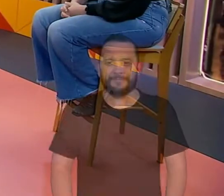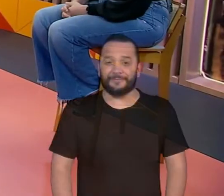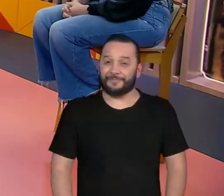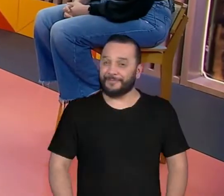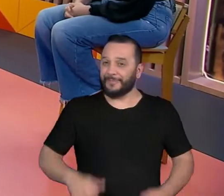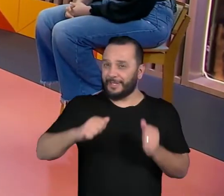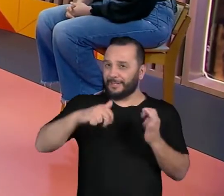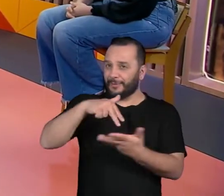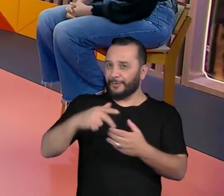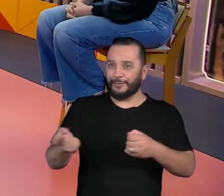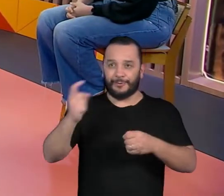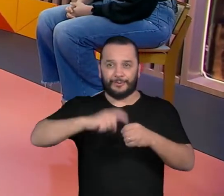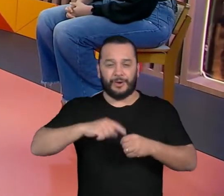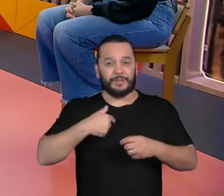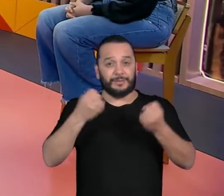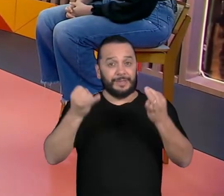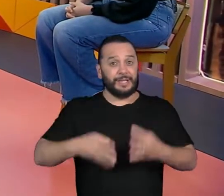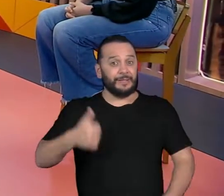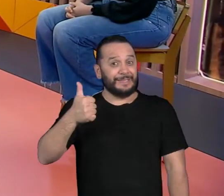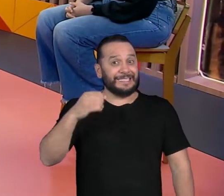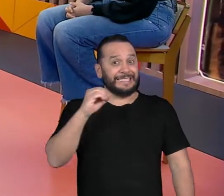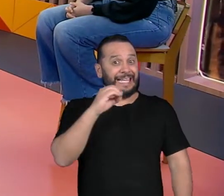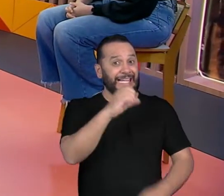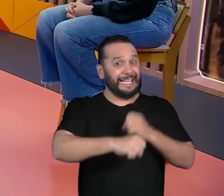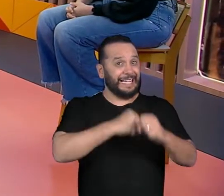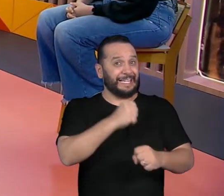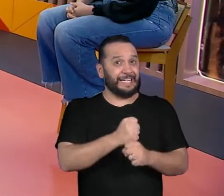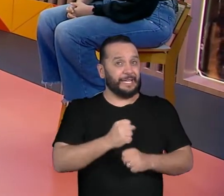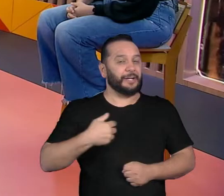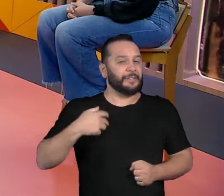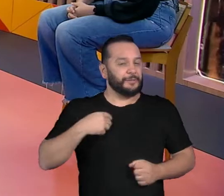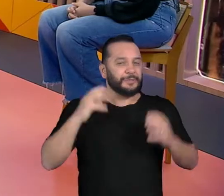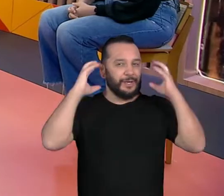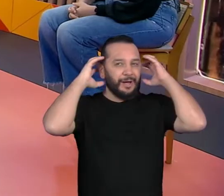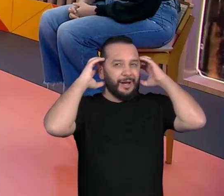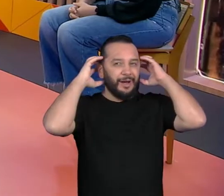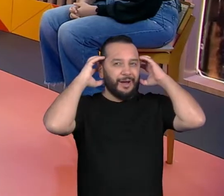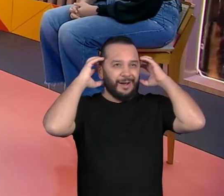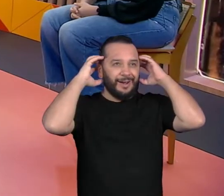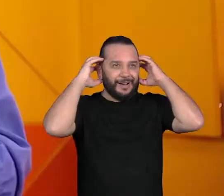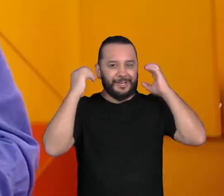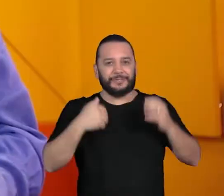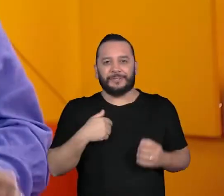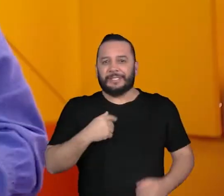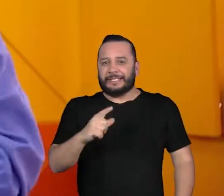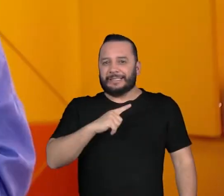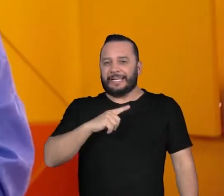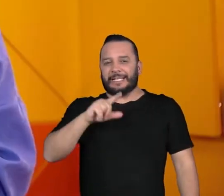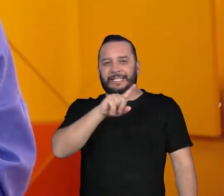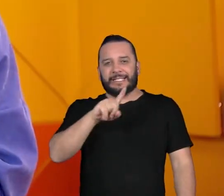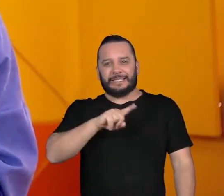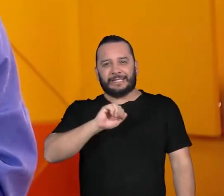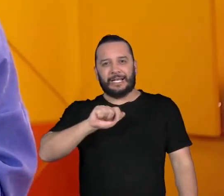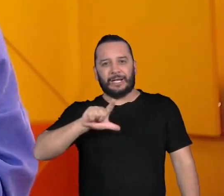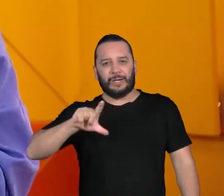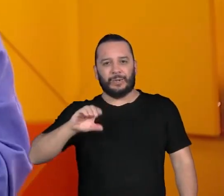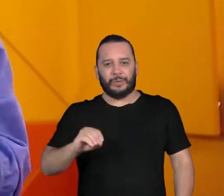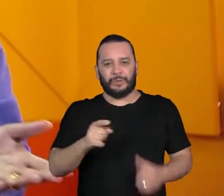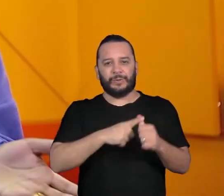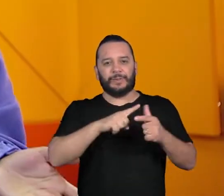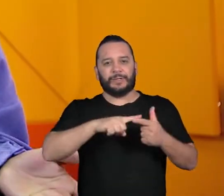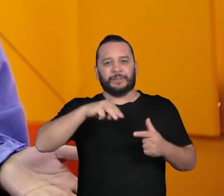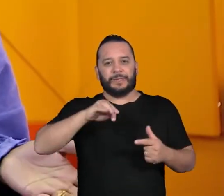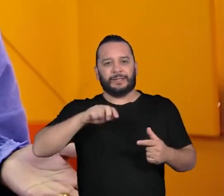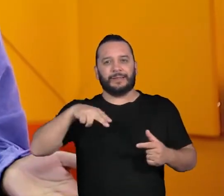Estação Livre de volta, falando dos 100 anos do rádio e recebendo aqui o Zalo Komuti e a Milena Teixeira. As rádios comunitárias são